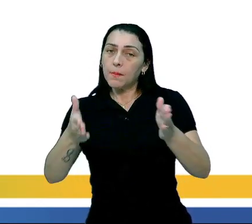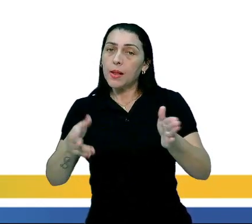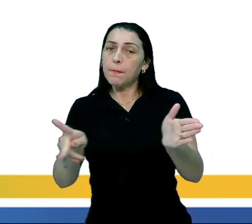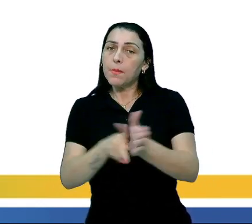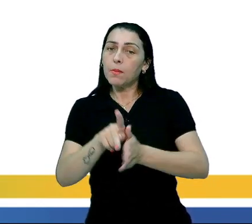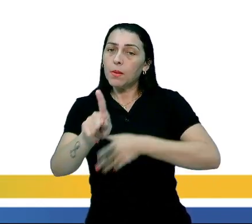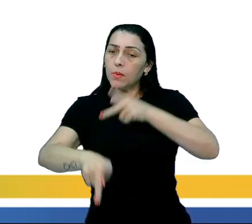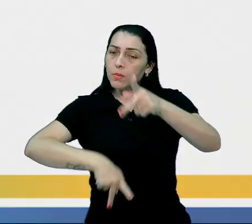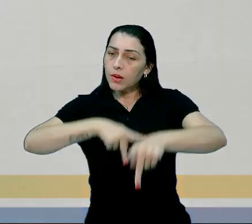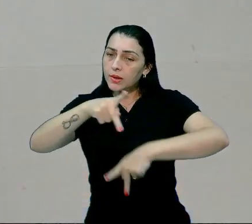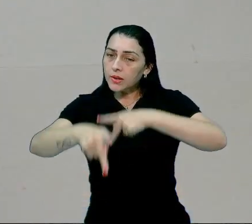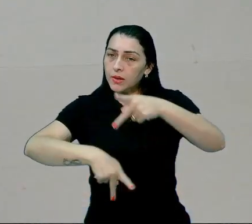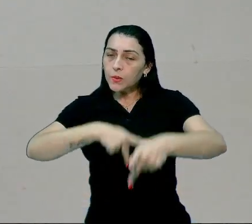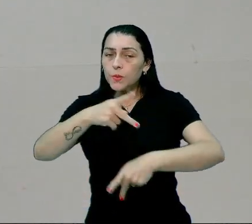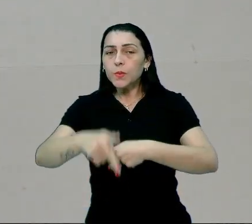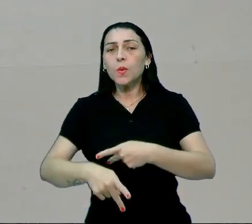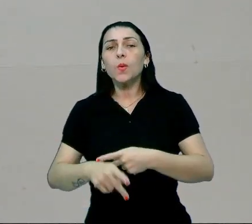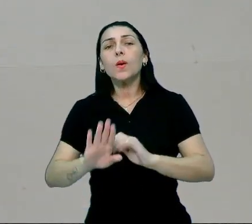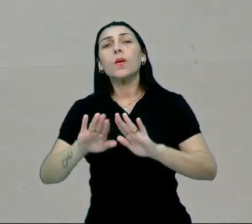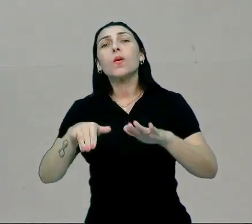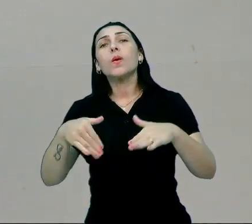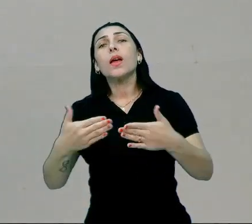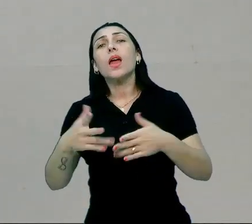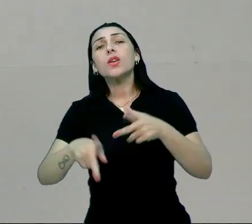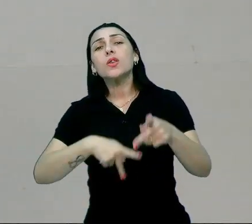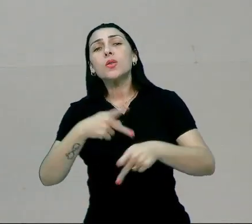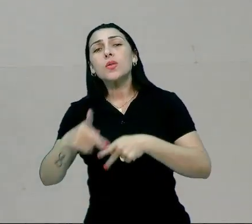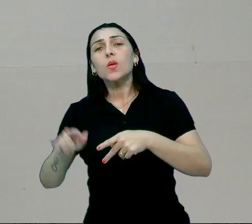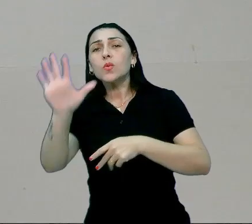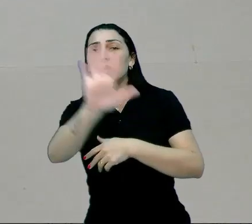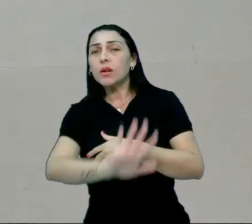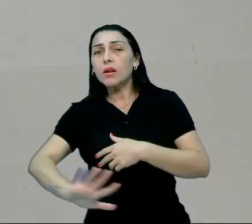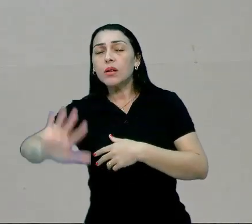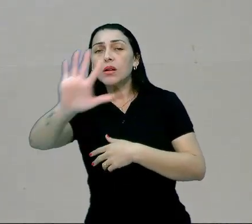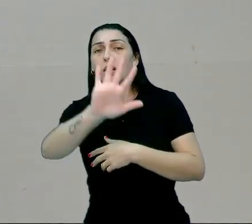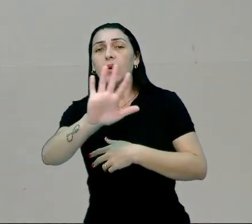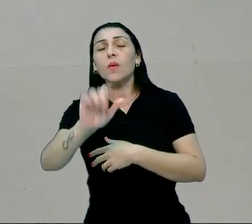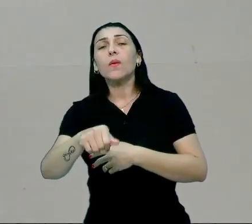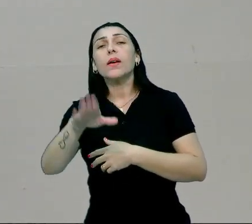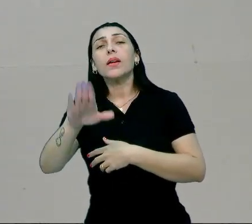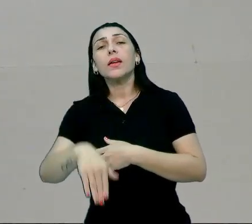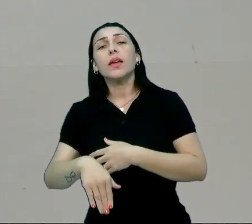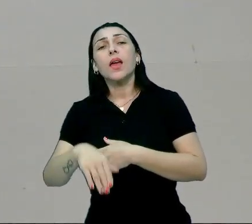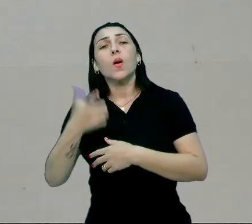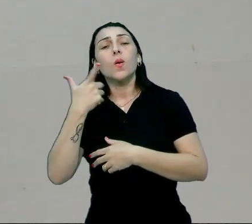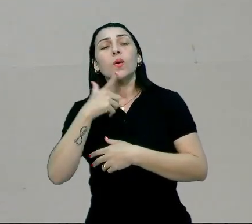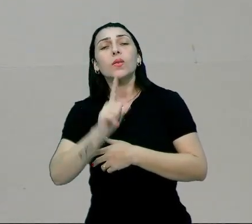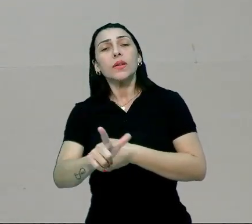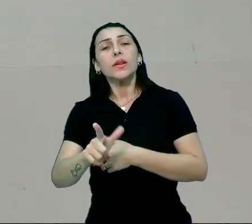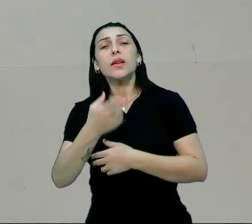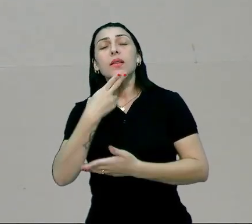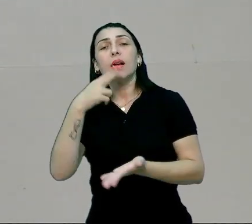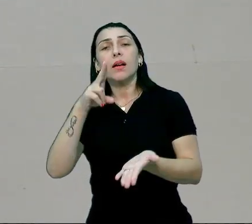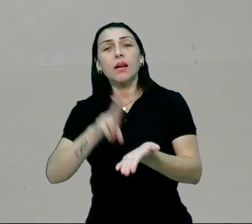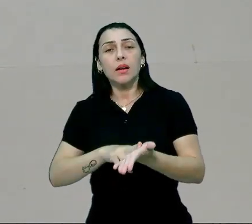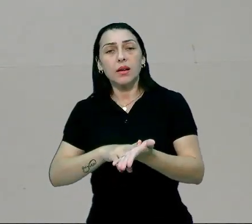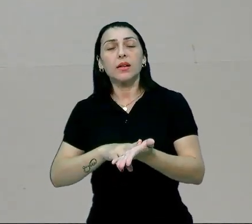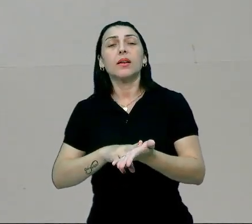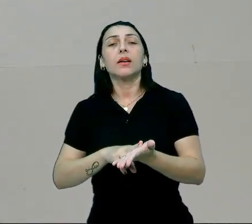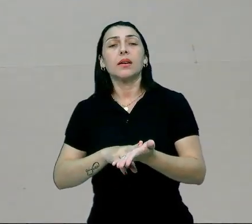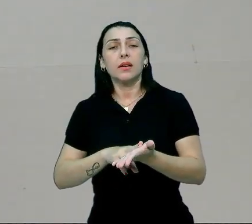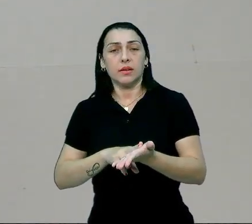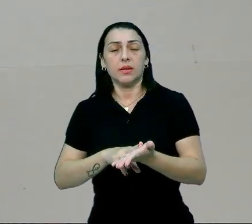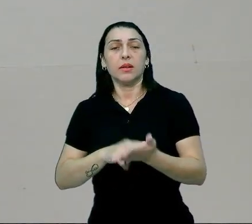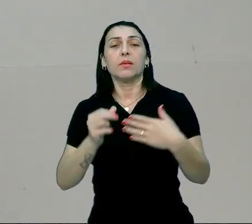à população. Então, que tipo de população? De um modo geral. Para quem for alcançado por essa carta